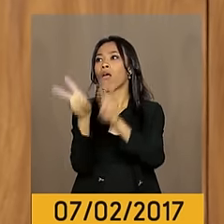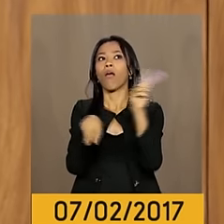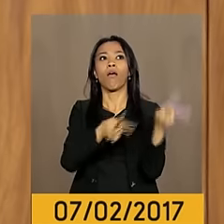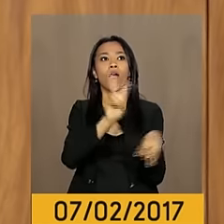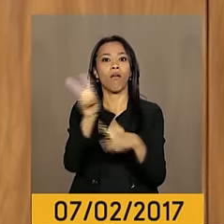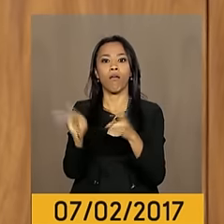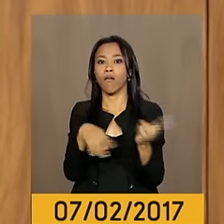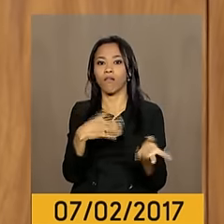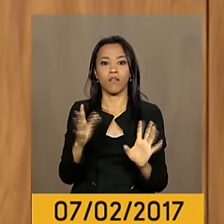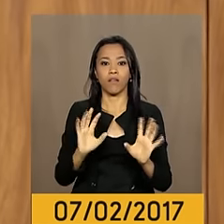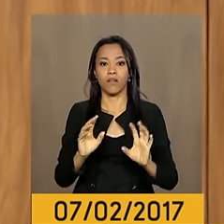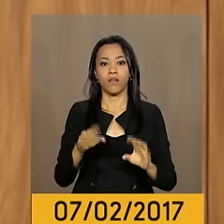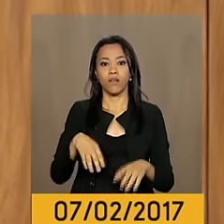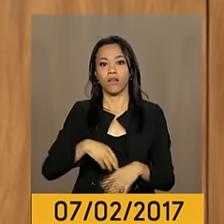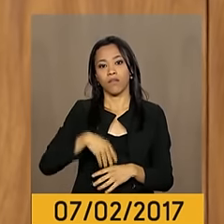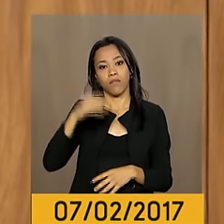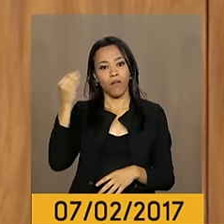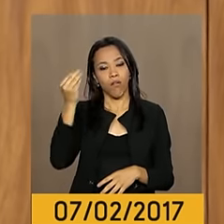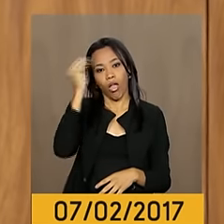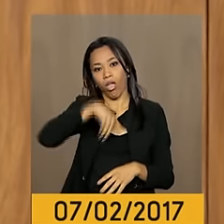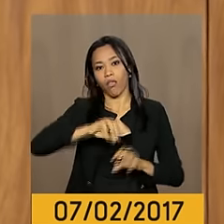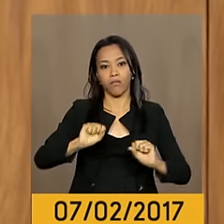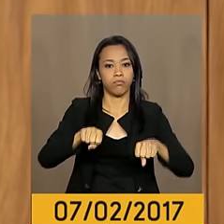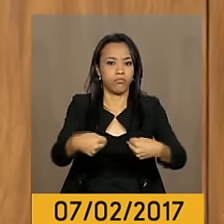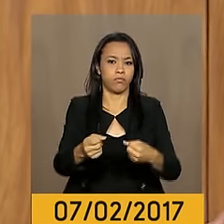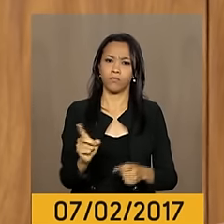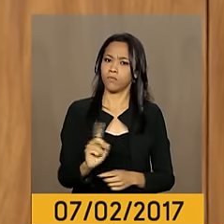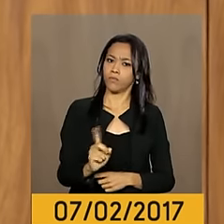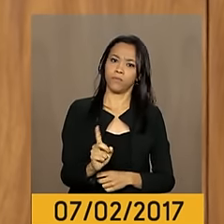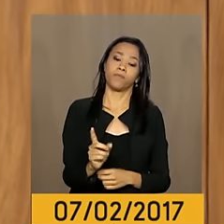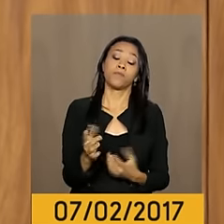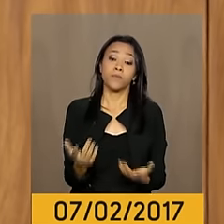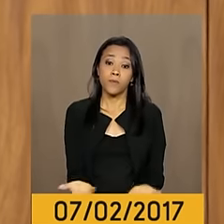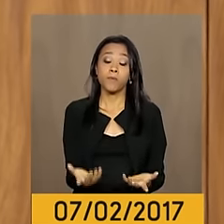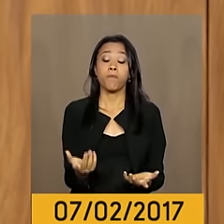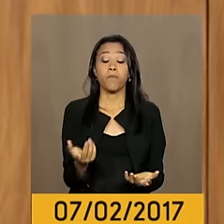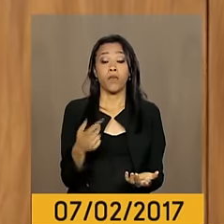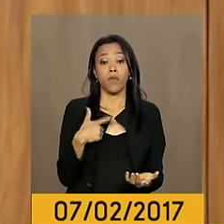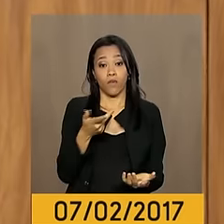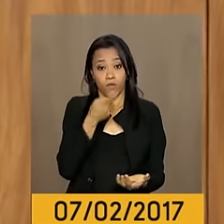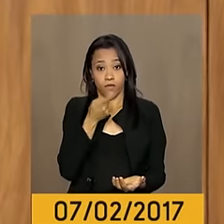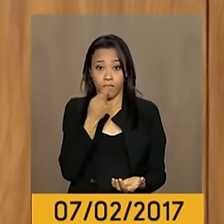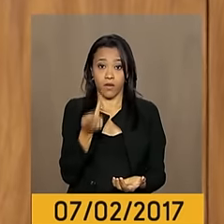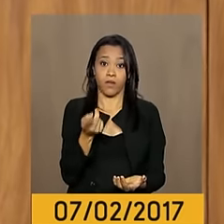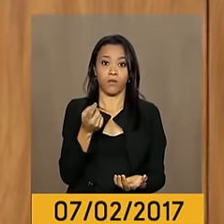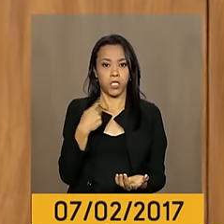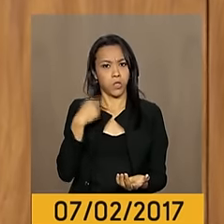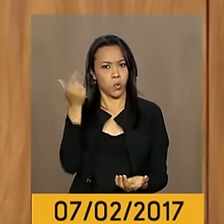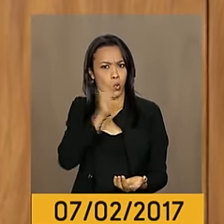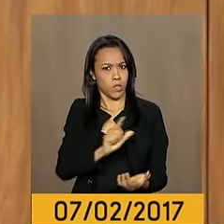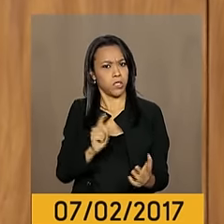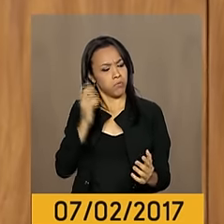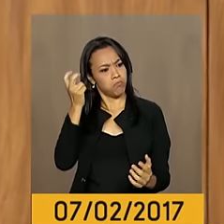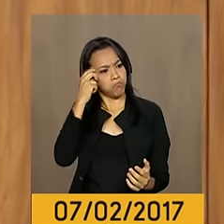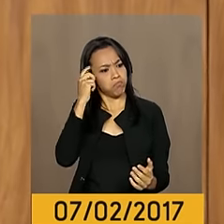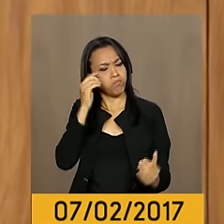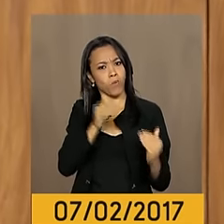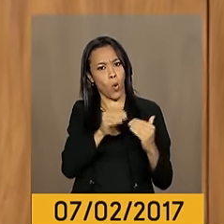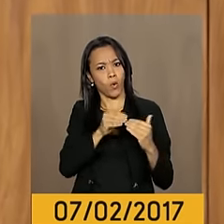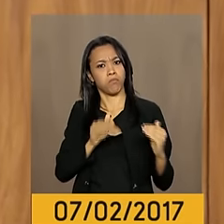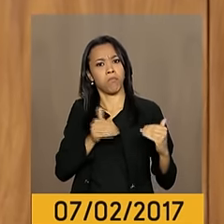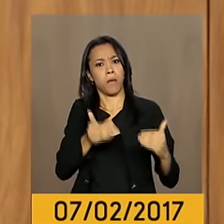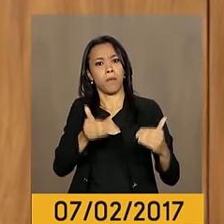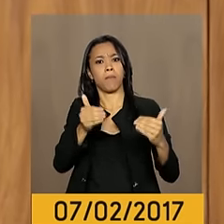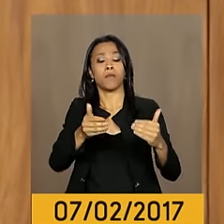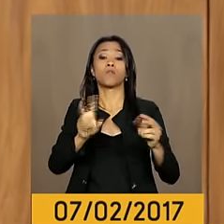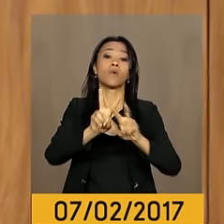de esforços eu ressalto os avanços dos nossos entendimentos sobre cooperação